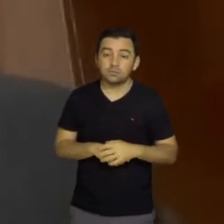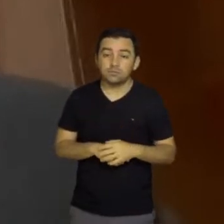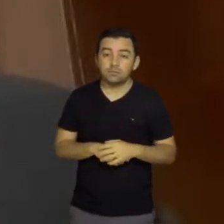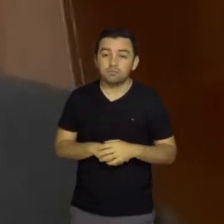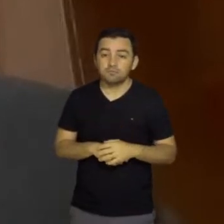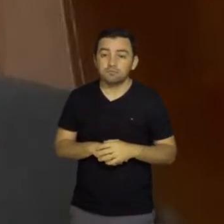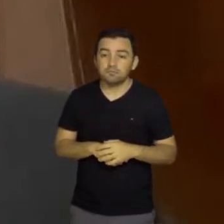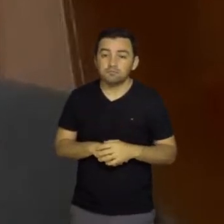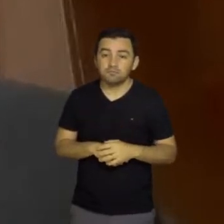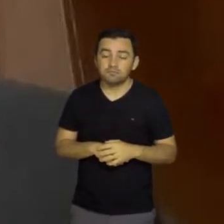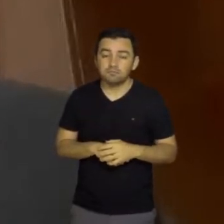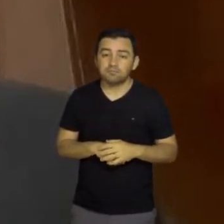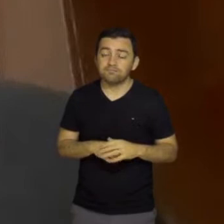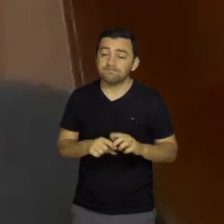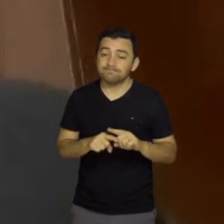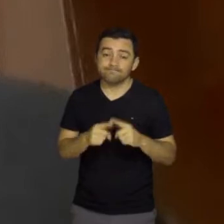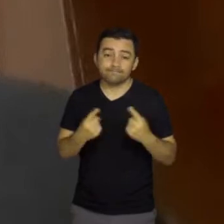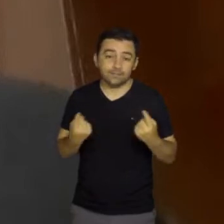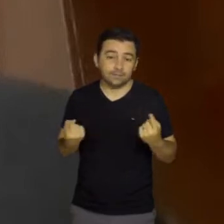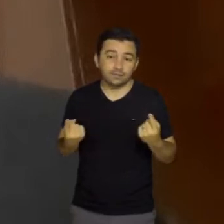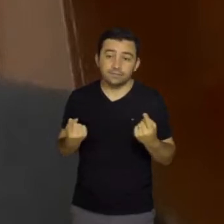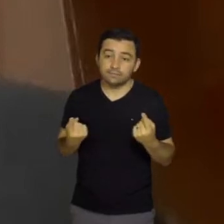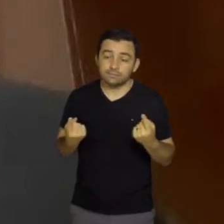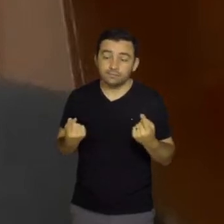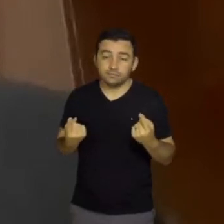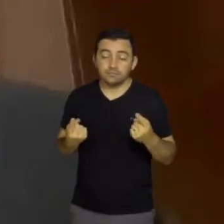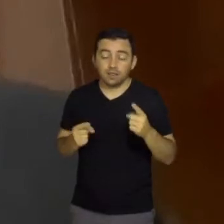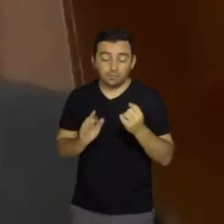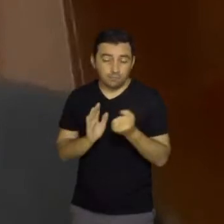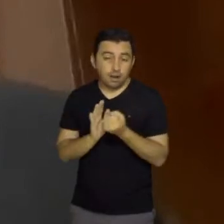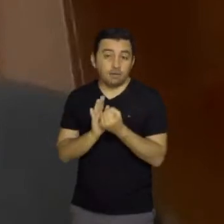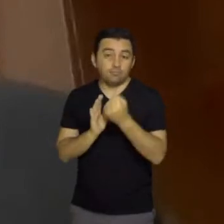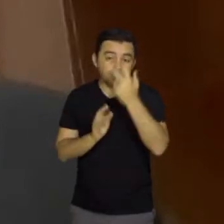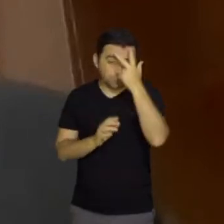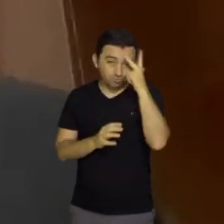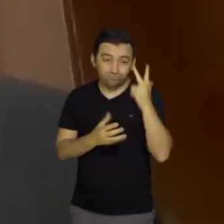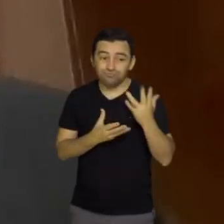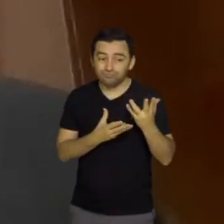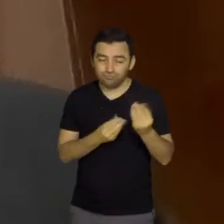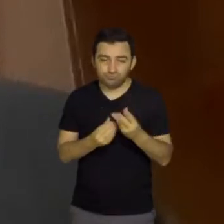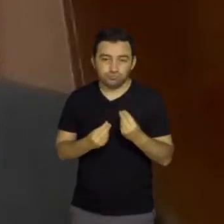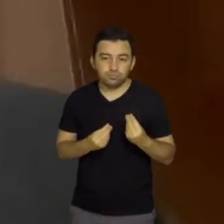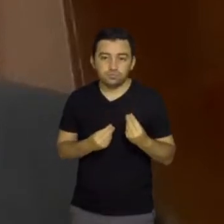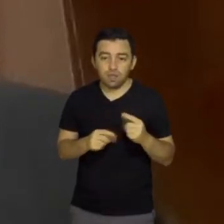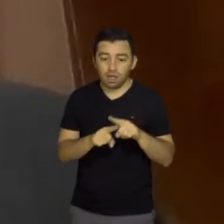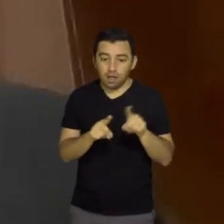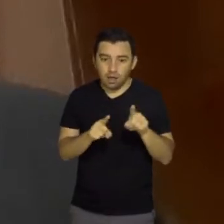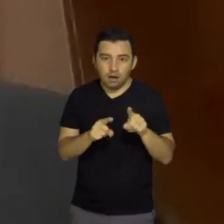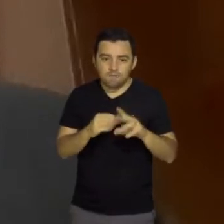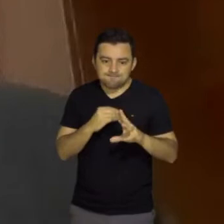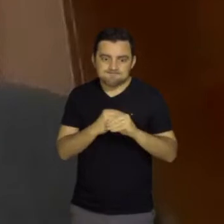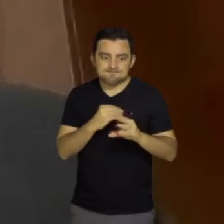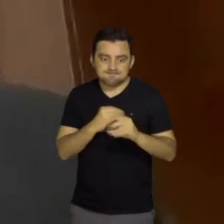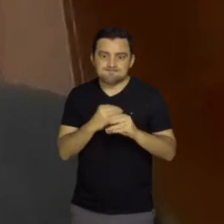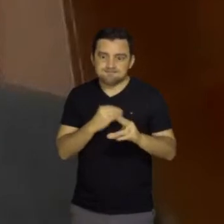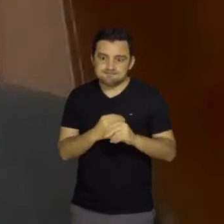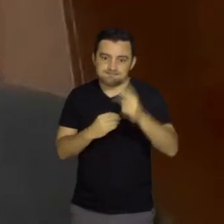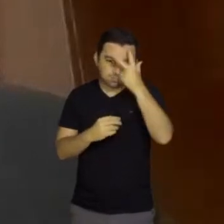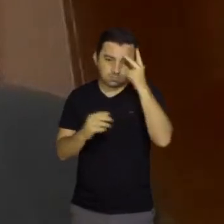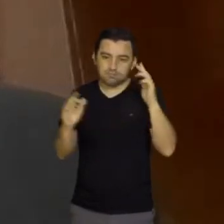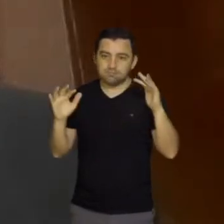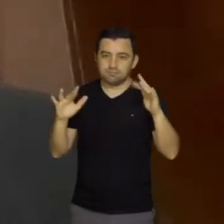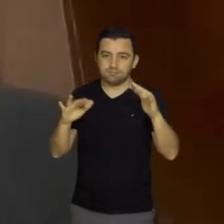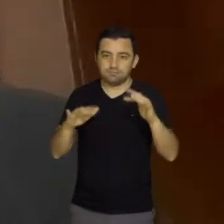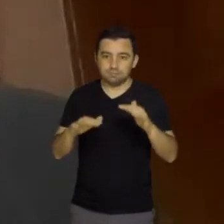Brasil. Então, é um mar de pessoas que vai se acumulando, em